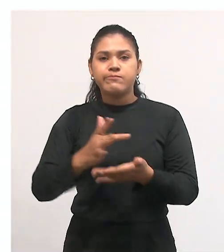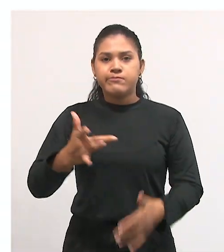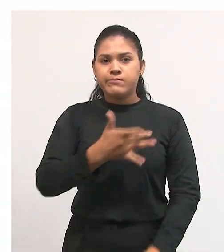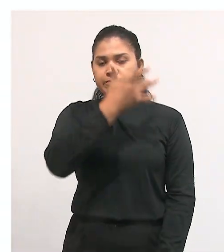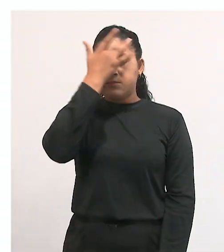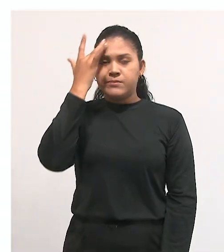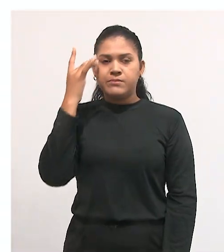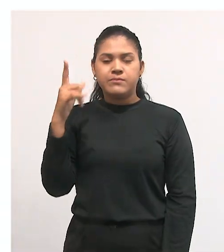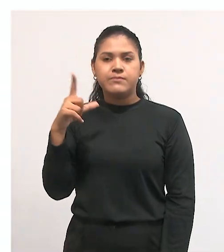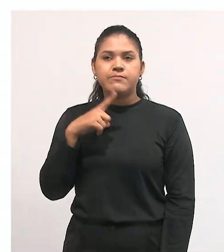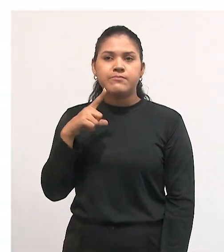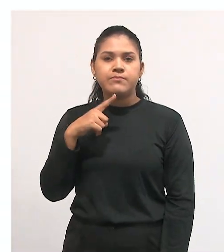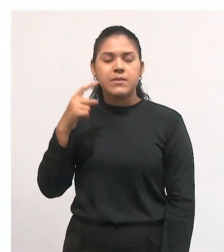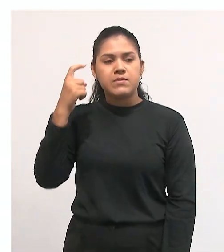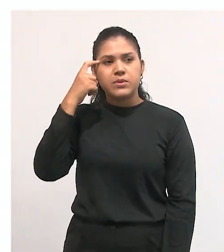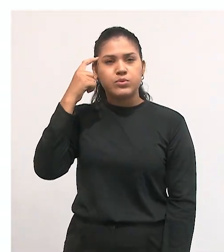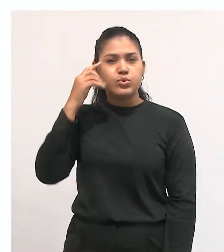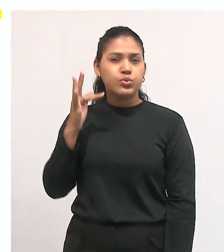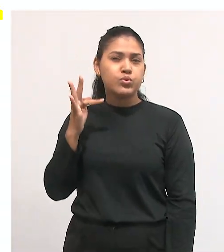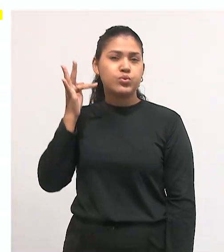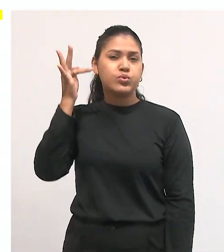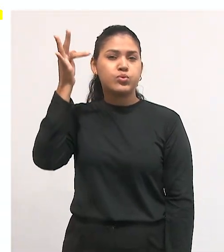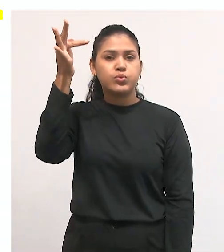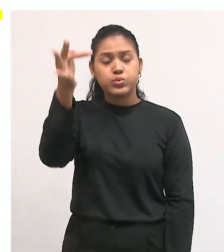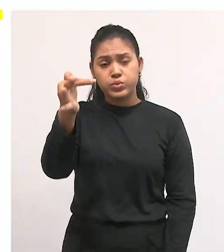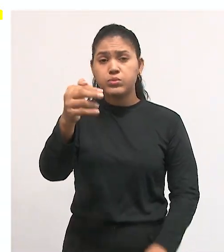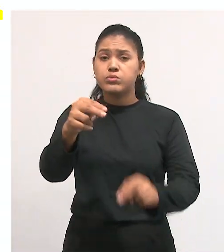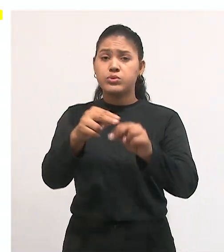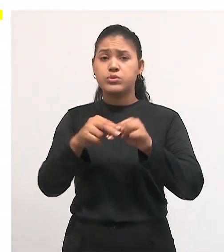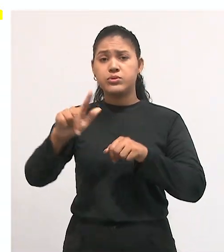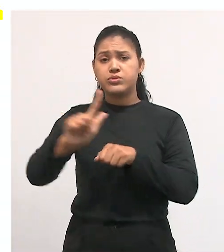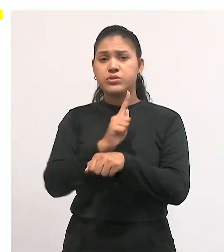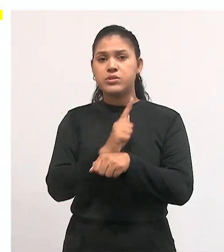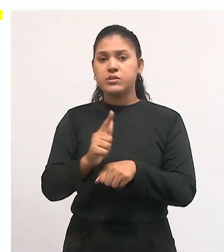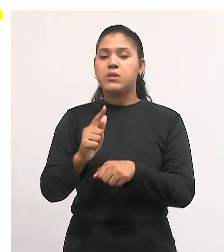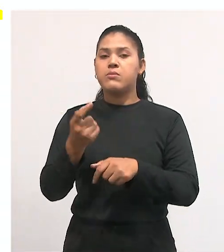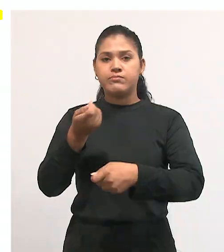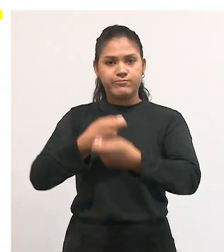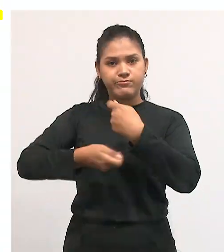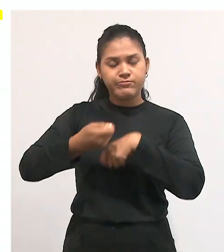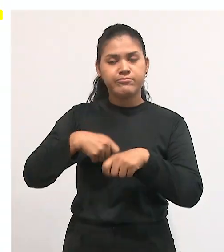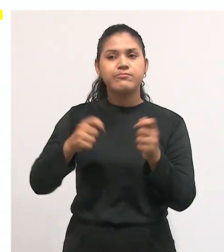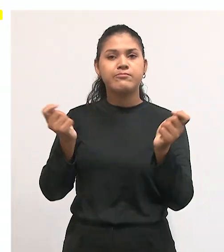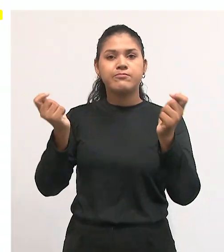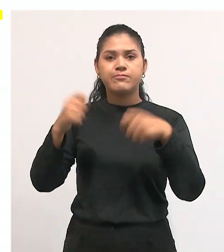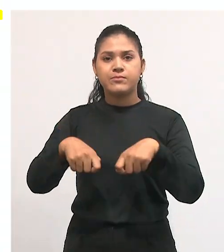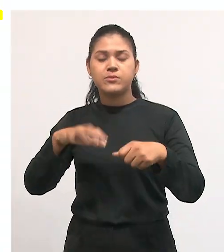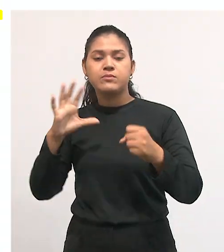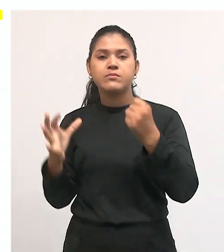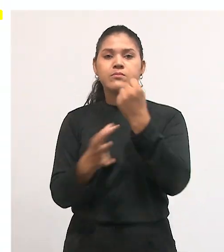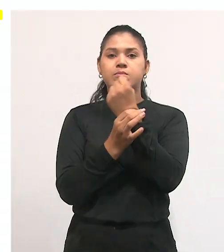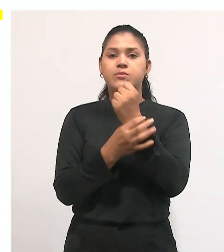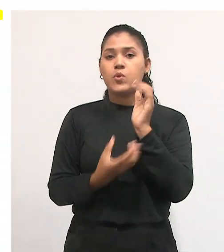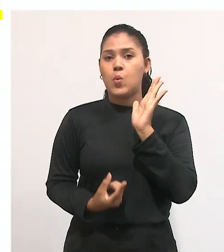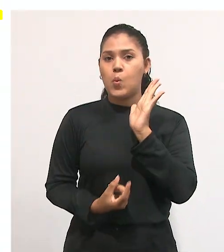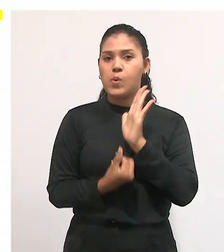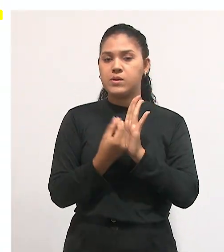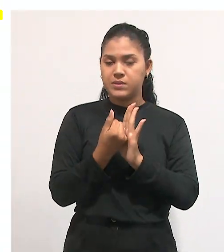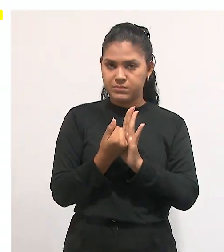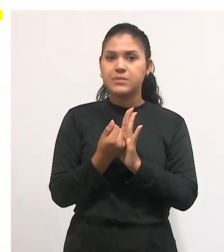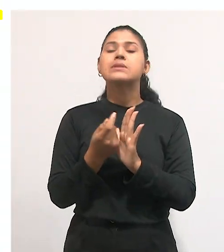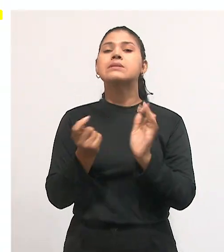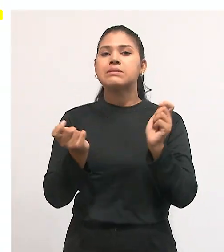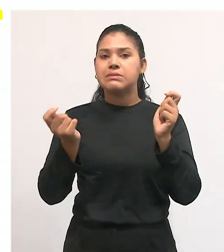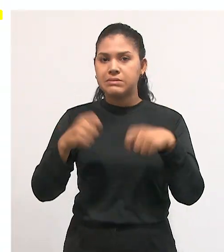né? Então, nesse sentido, a gestão financeira pode ser bastante benéfica, ajudando a garantir que o orçamento seja